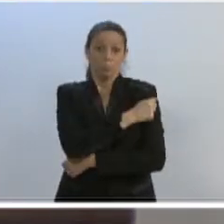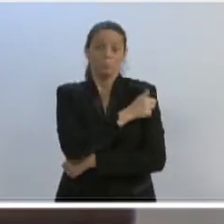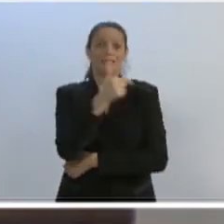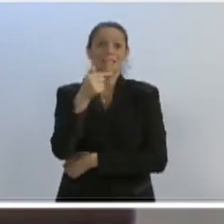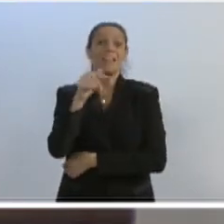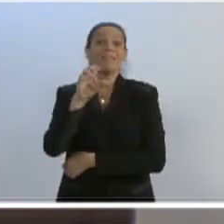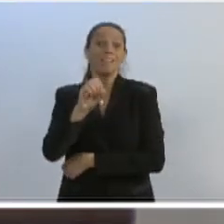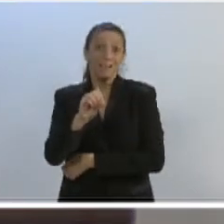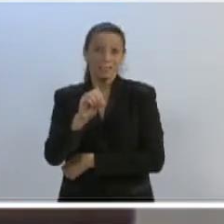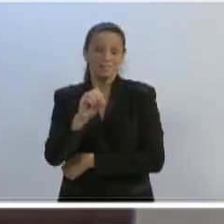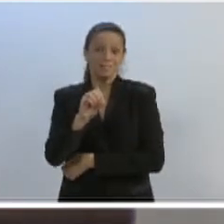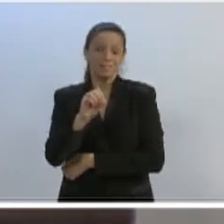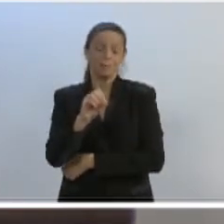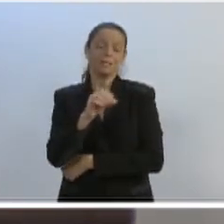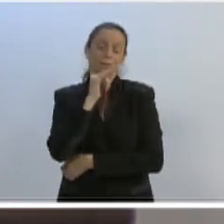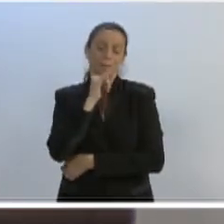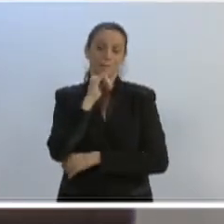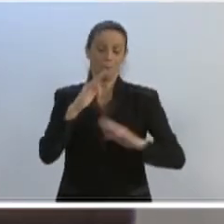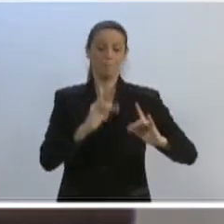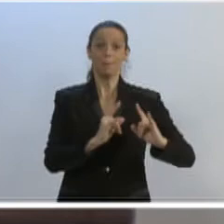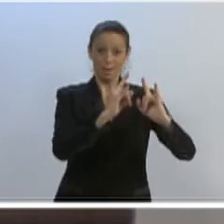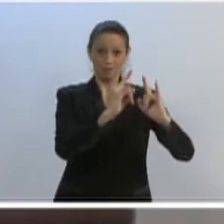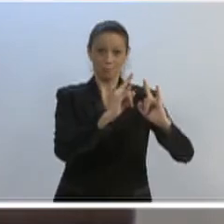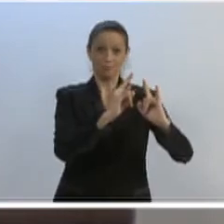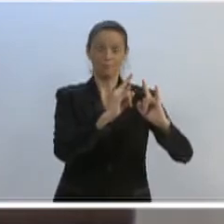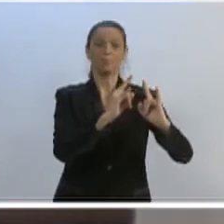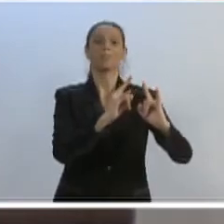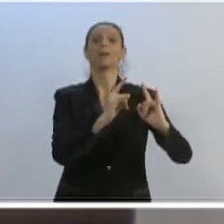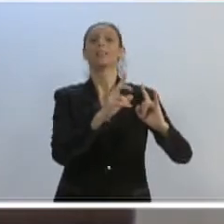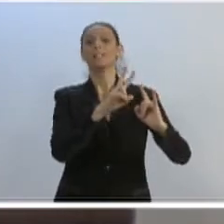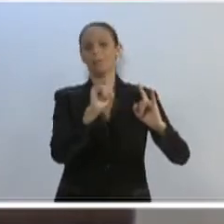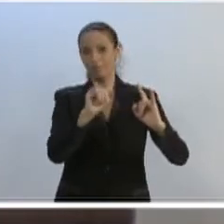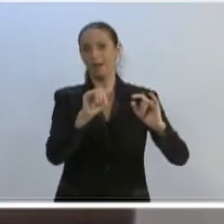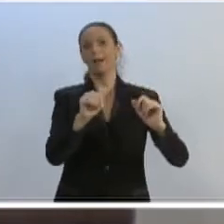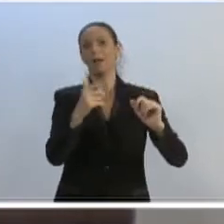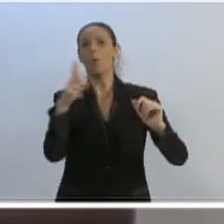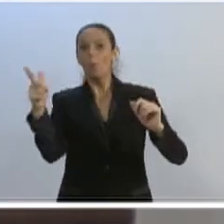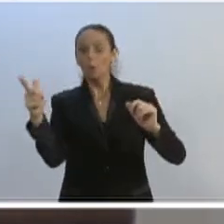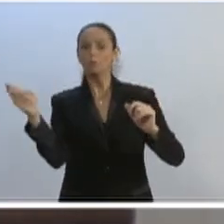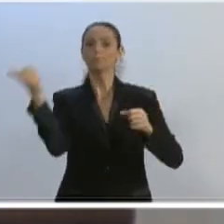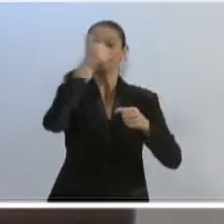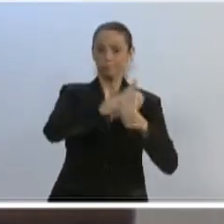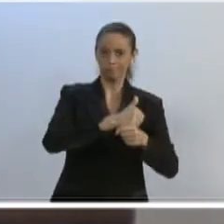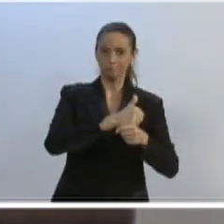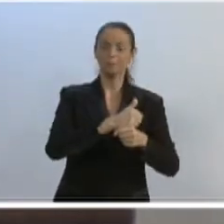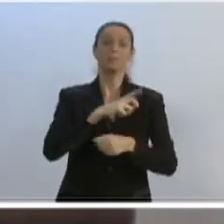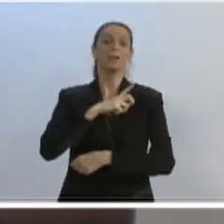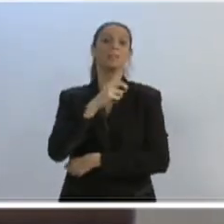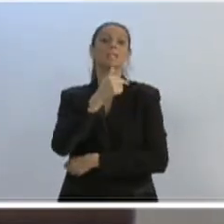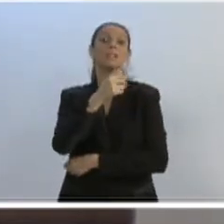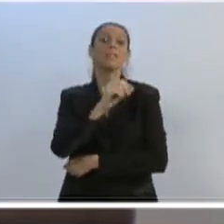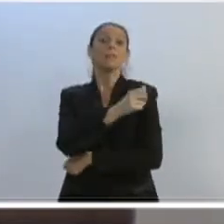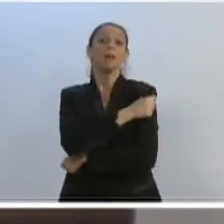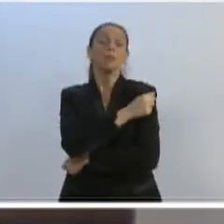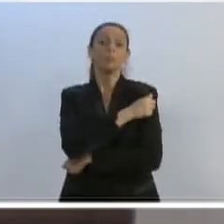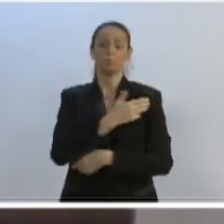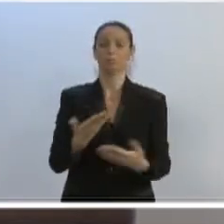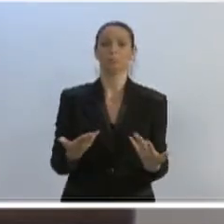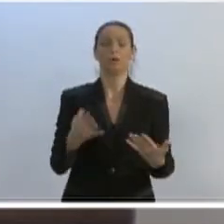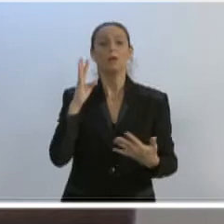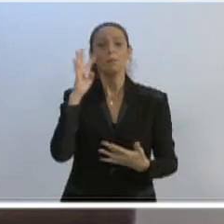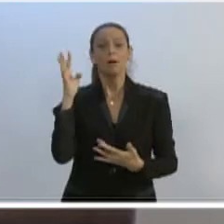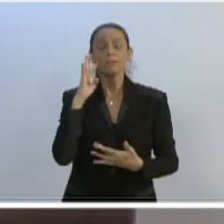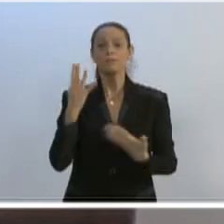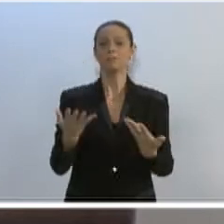do de debandada 200 alunos e um professor o senhor sabe disso vai depender se o motor 2 2 na área caxias segundo